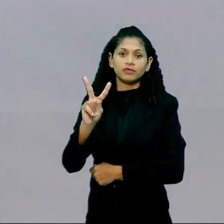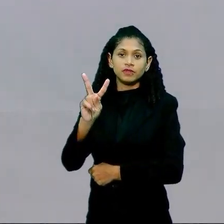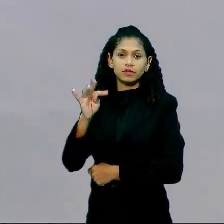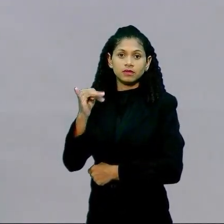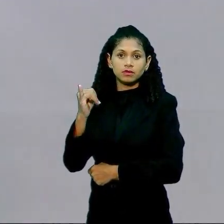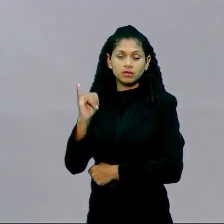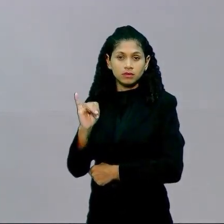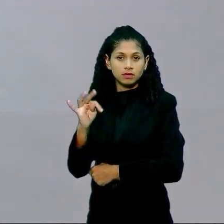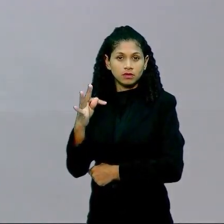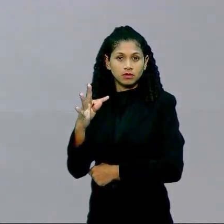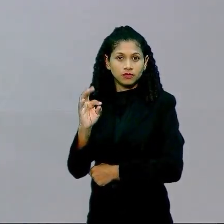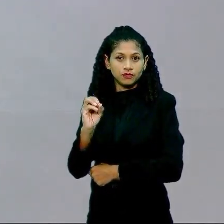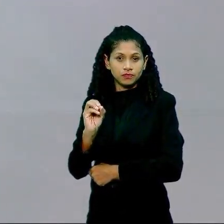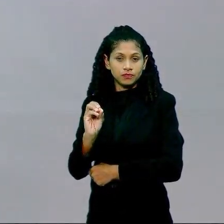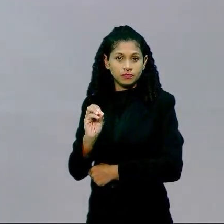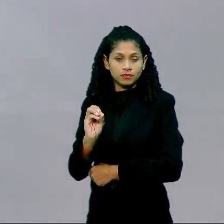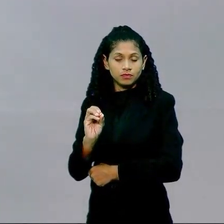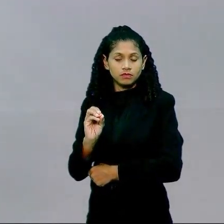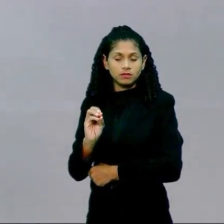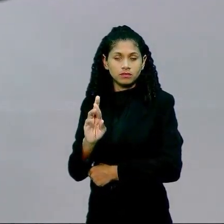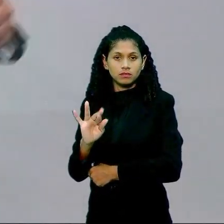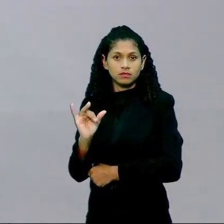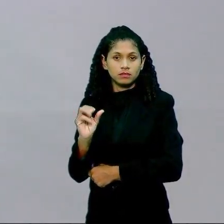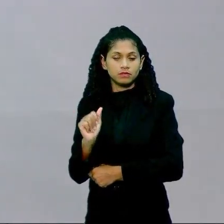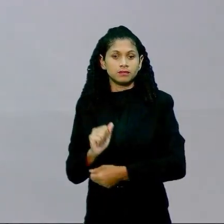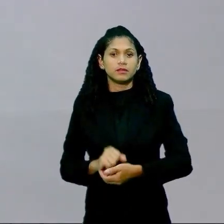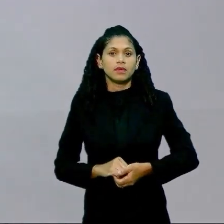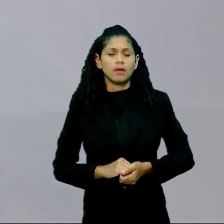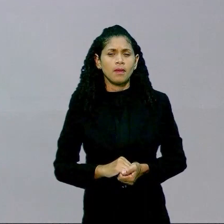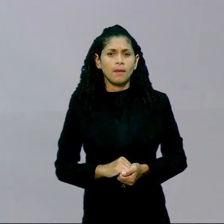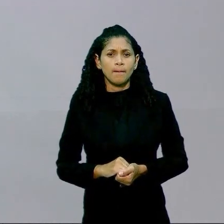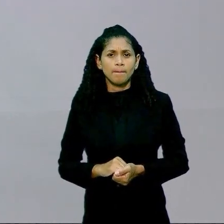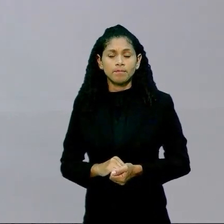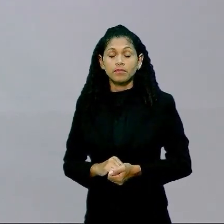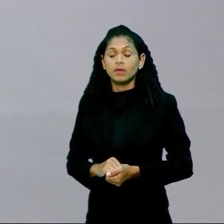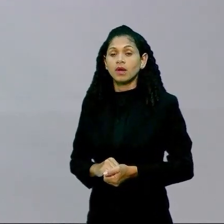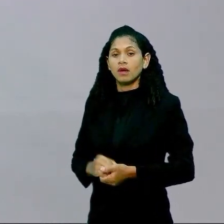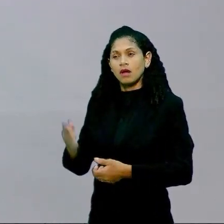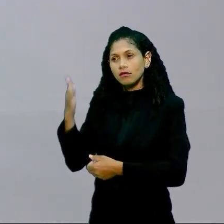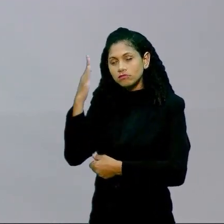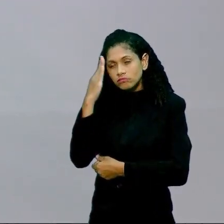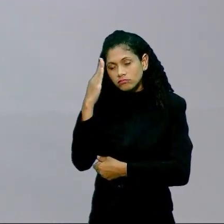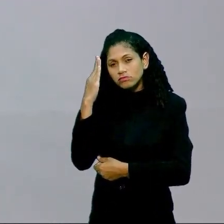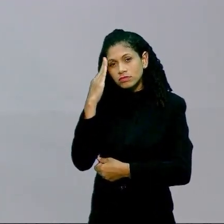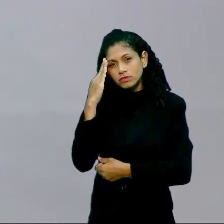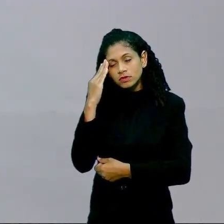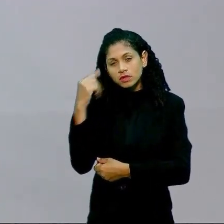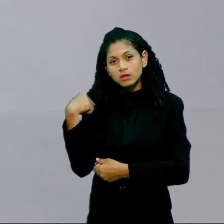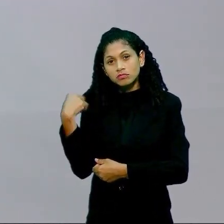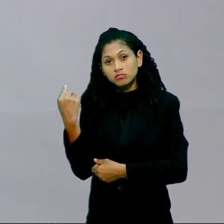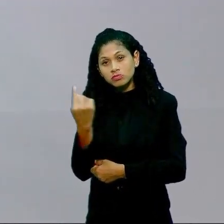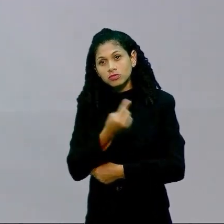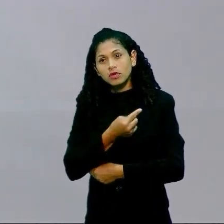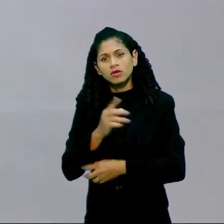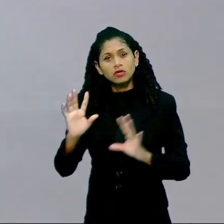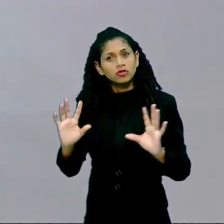pela sobrevivência, que isso é antecedor a tudo, mas calma. Às vezes a gente só quer se divertir, às vezes é